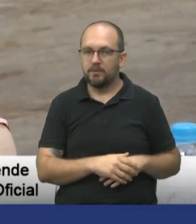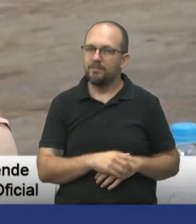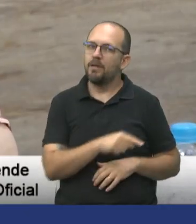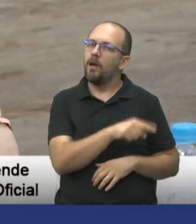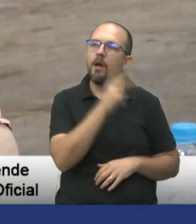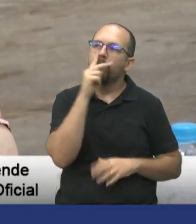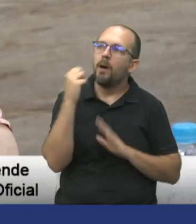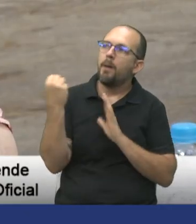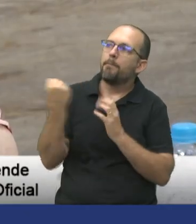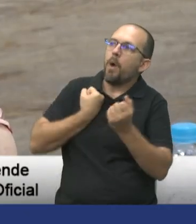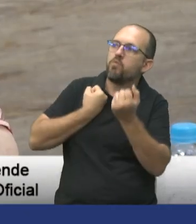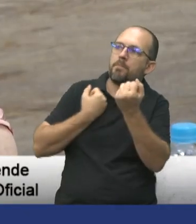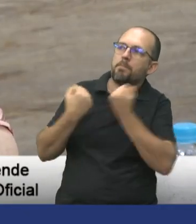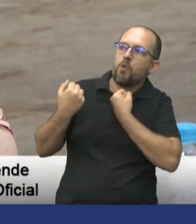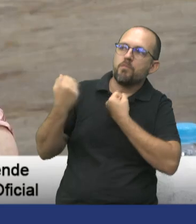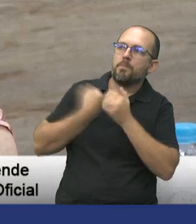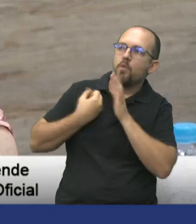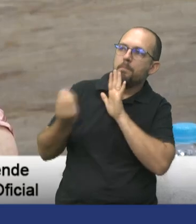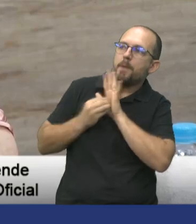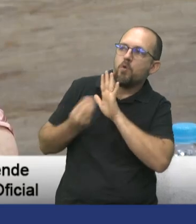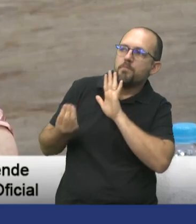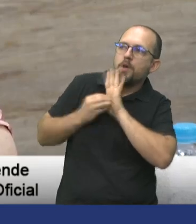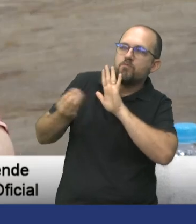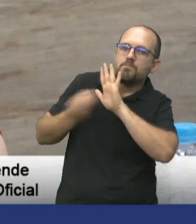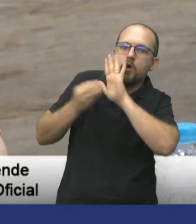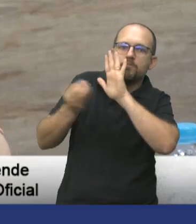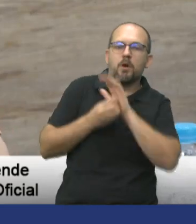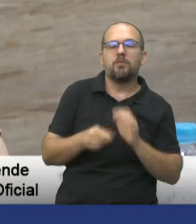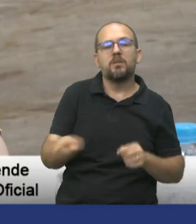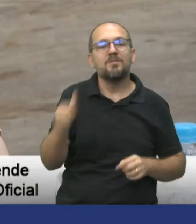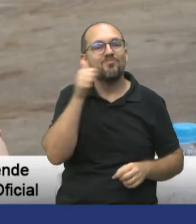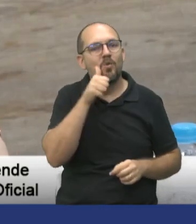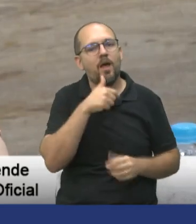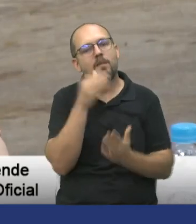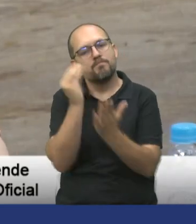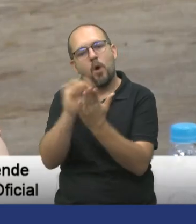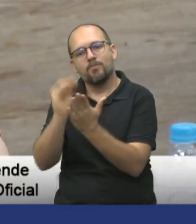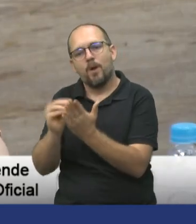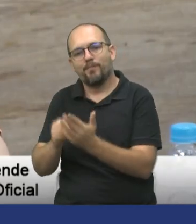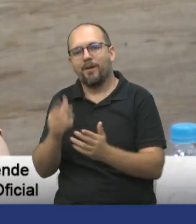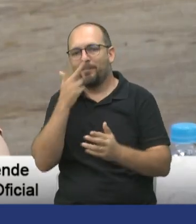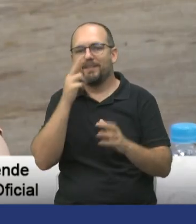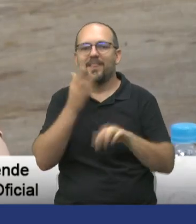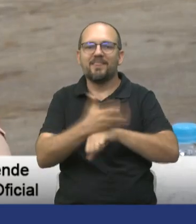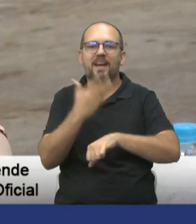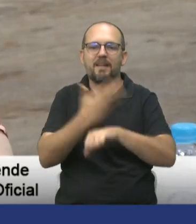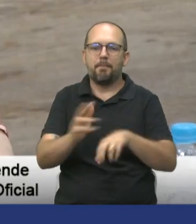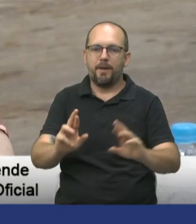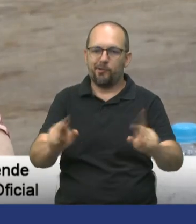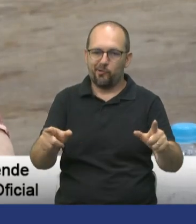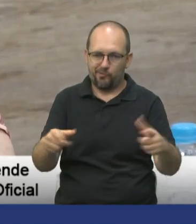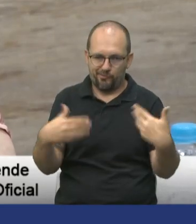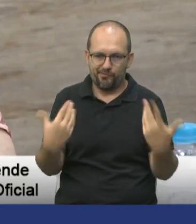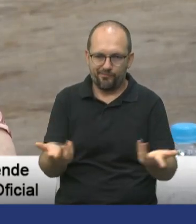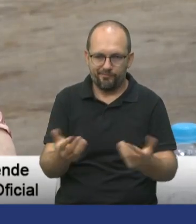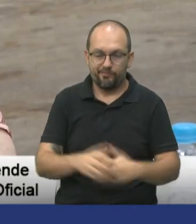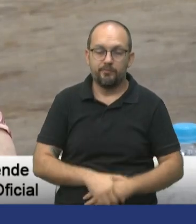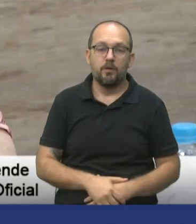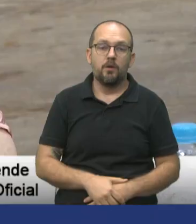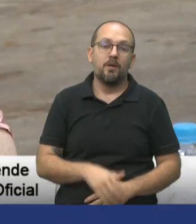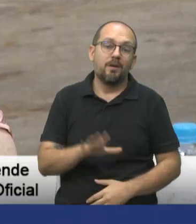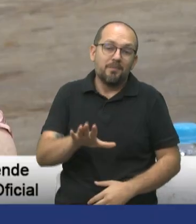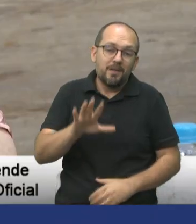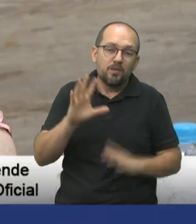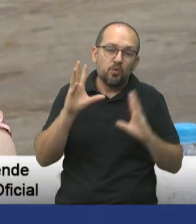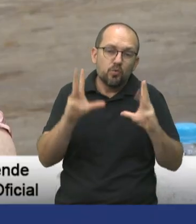sendo treinado para esse rigor. E aí a gente tem resultados. Mas de tudo, o que eu acho mais